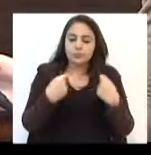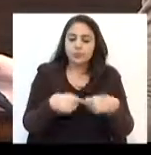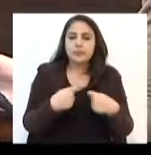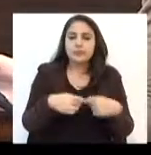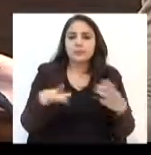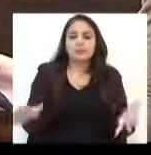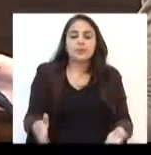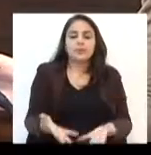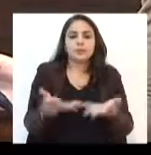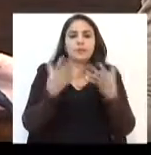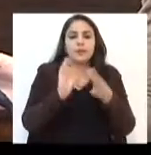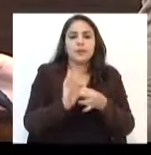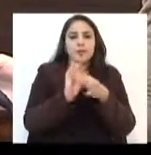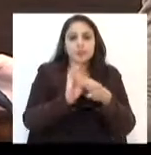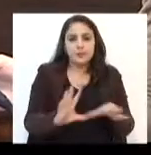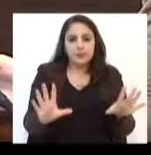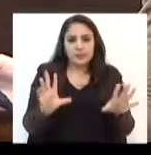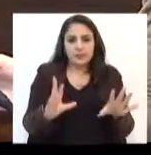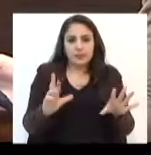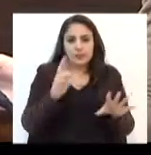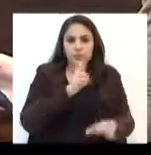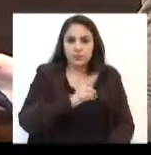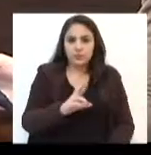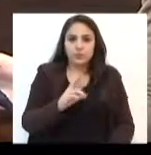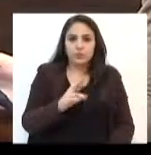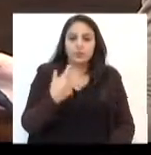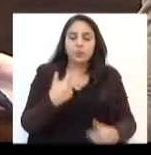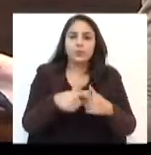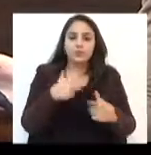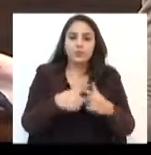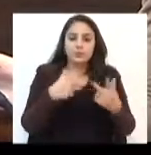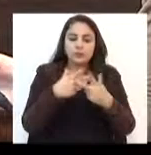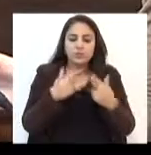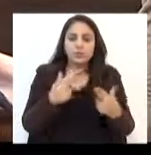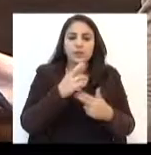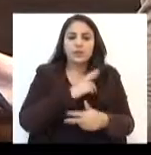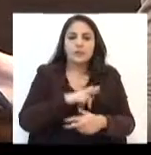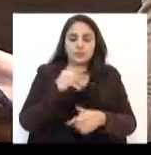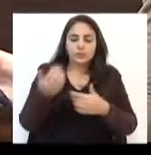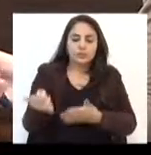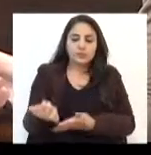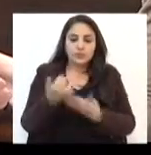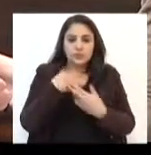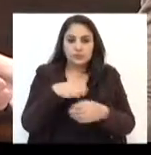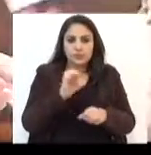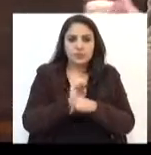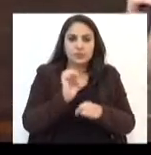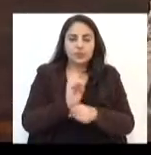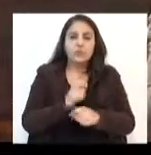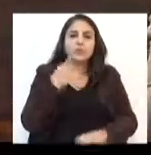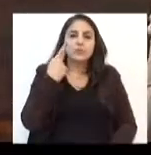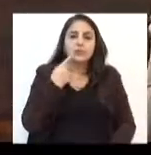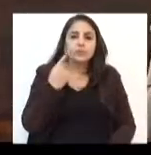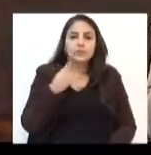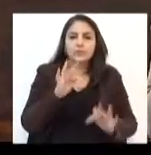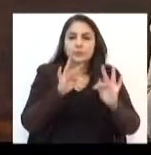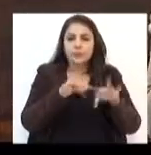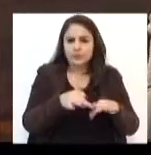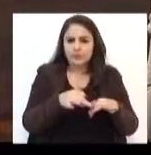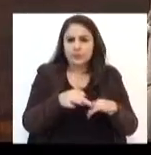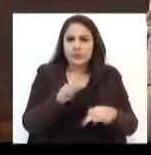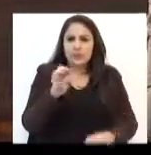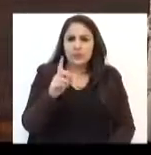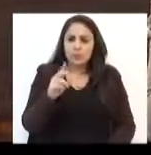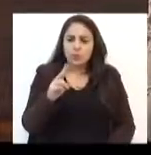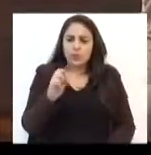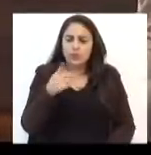deve incentivar a liberdade religiosa pelo benefício que a religião traz ao Estado. Vereador, para encerrar,